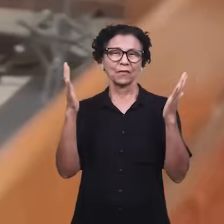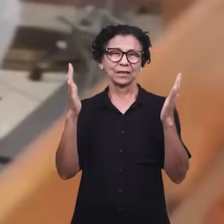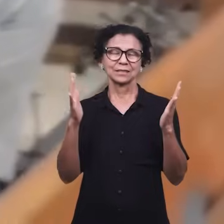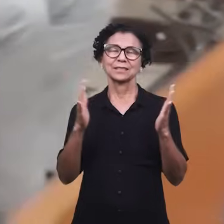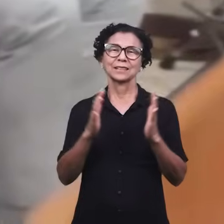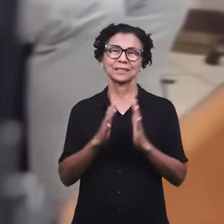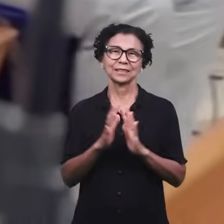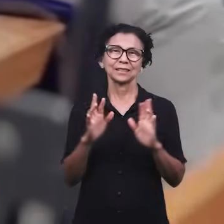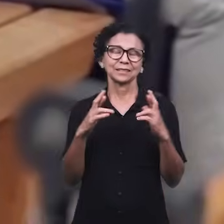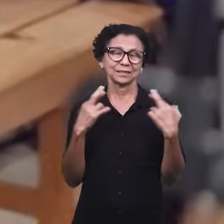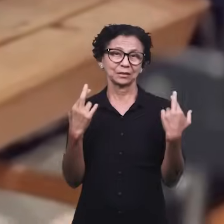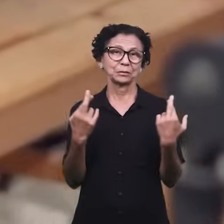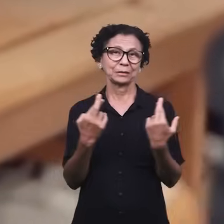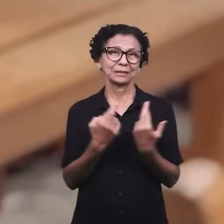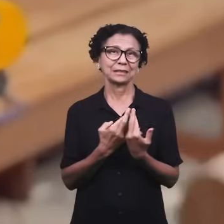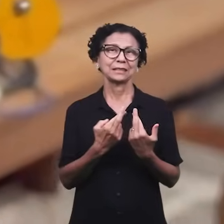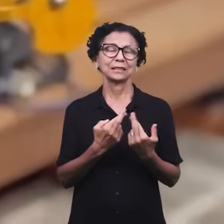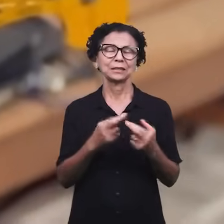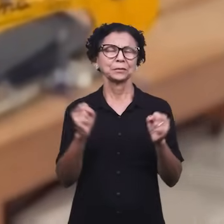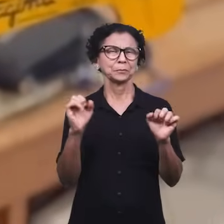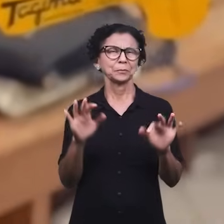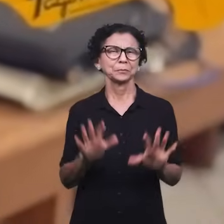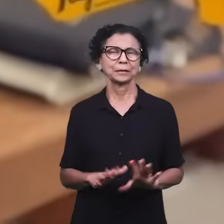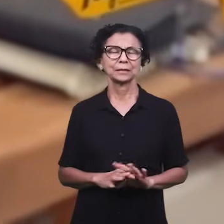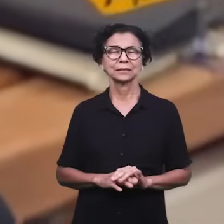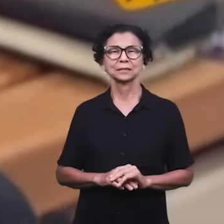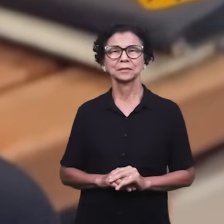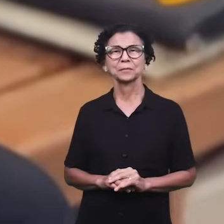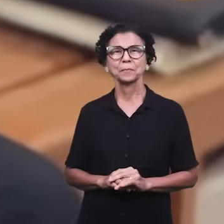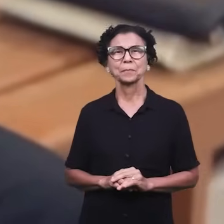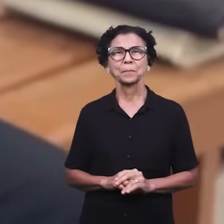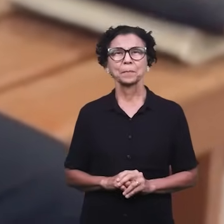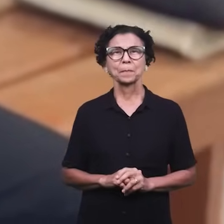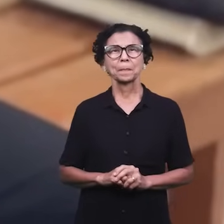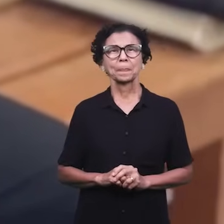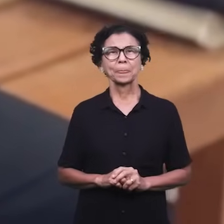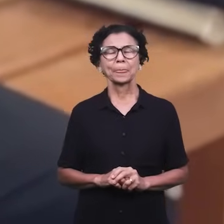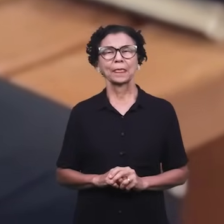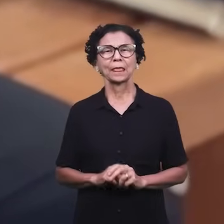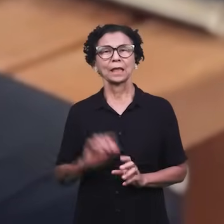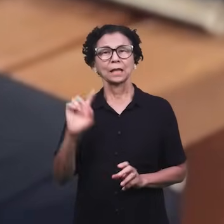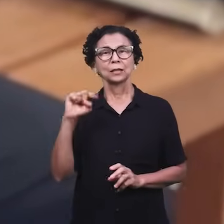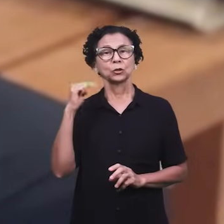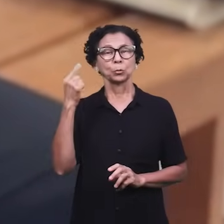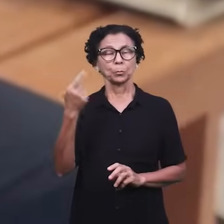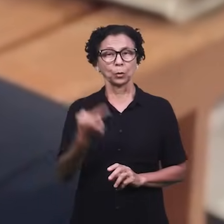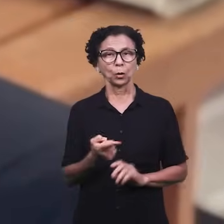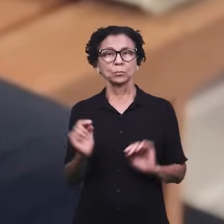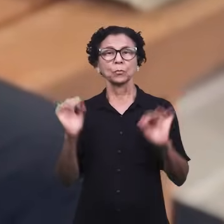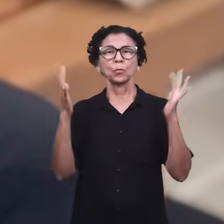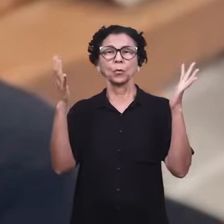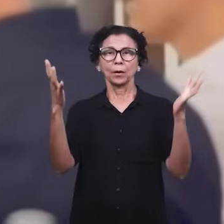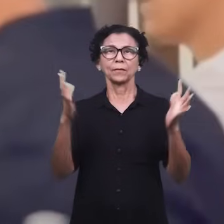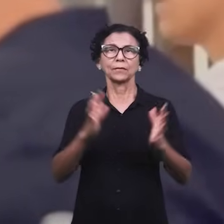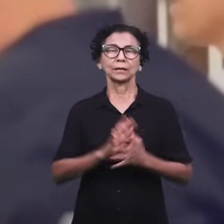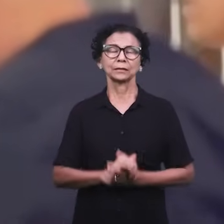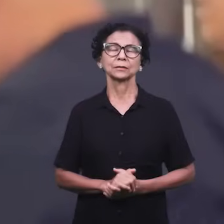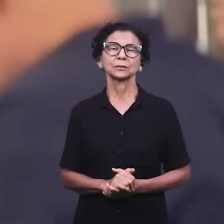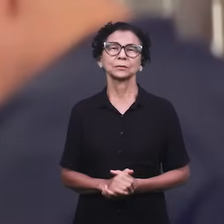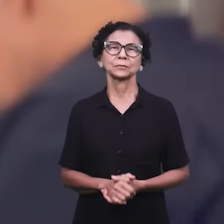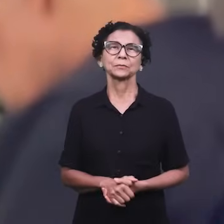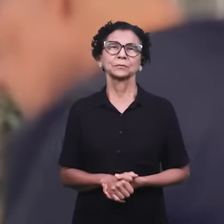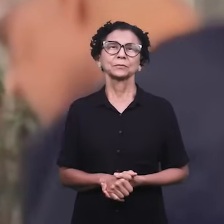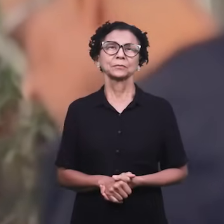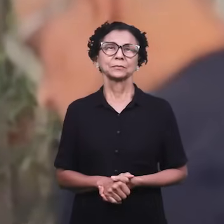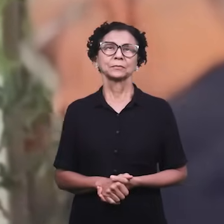reunidos, conversando um pouco, e foi uma bênção. O próximo evento agora do Evangelho Sem Fronteiras vai ser uma evangelização, aqui mesmo na Cidade Nova.